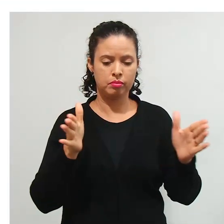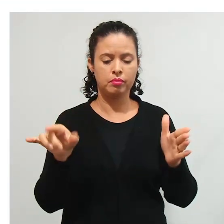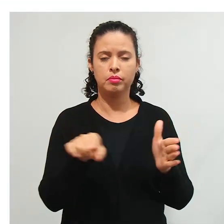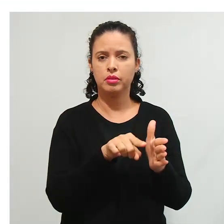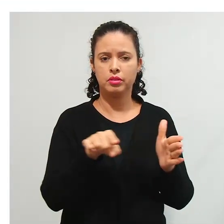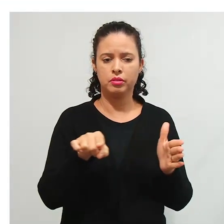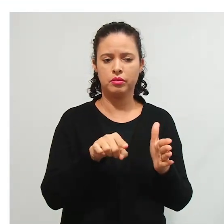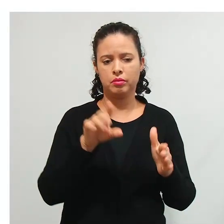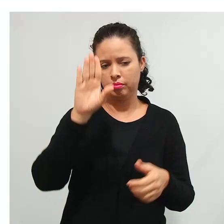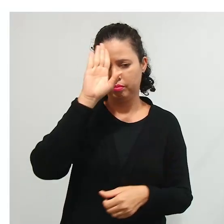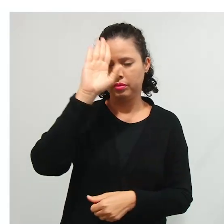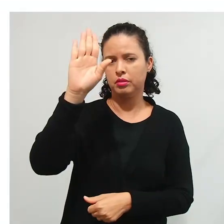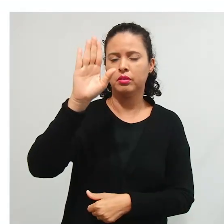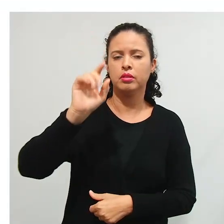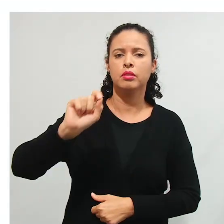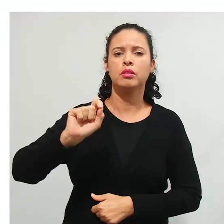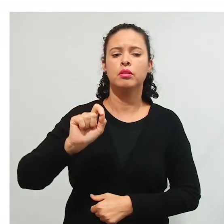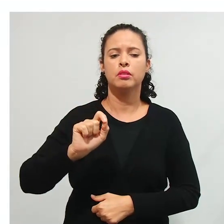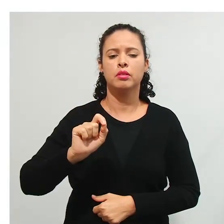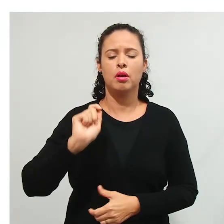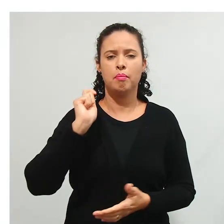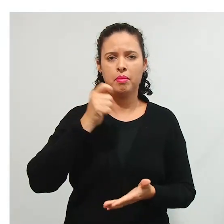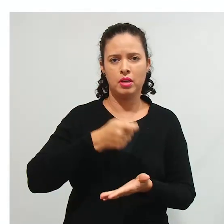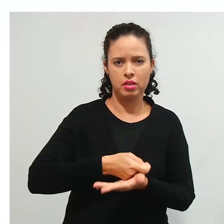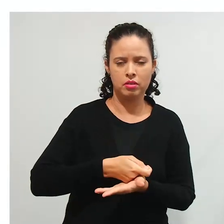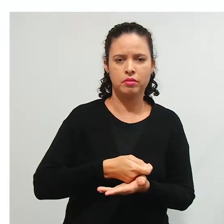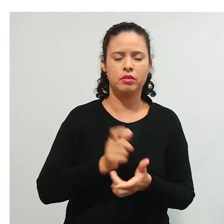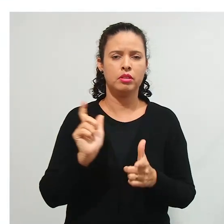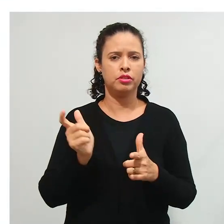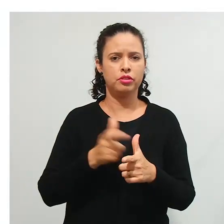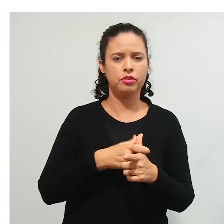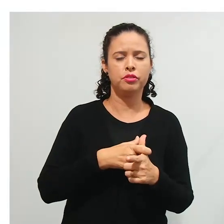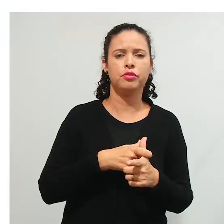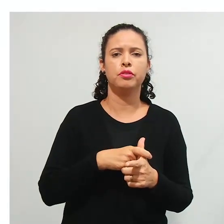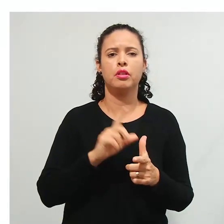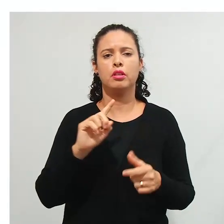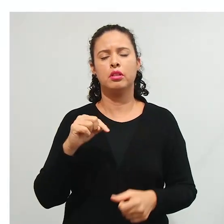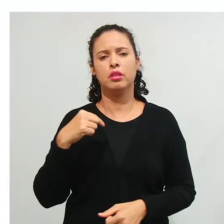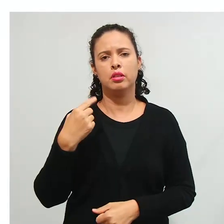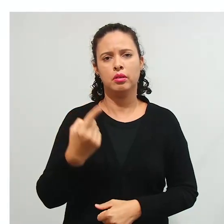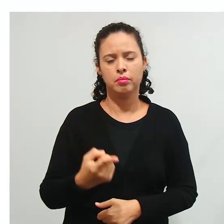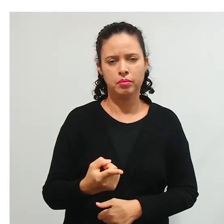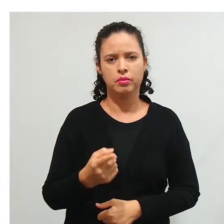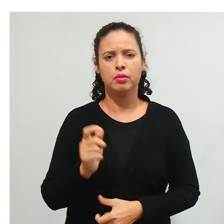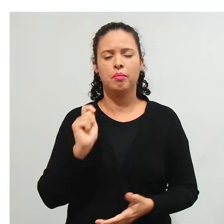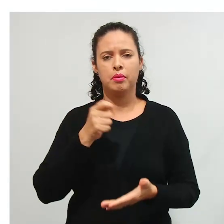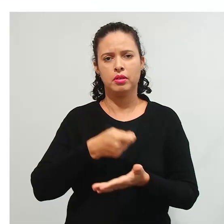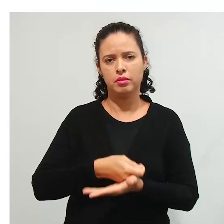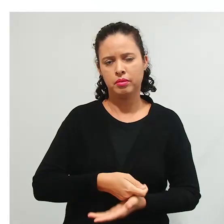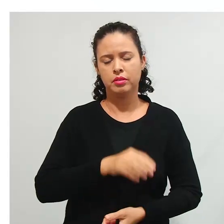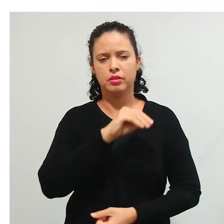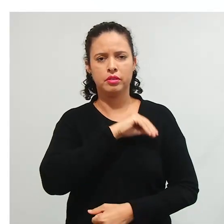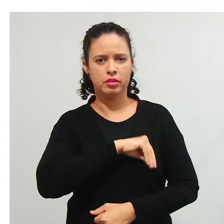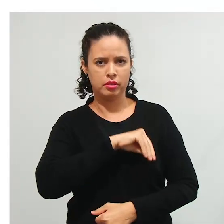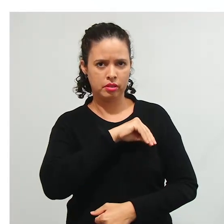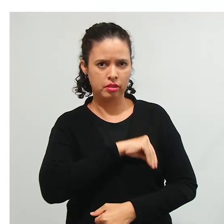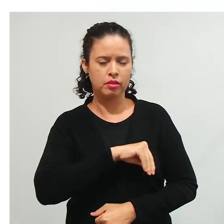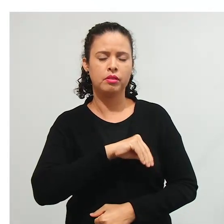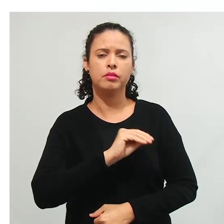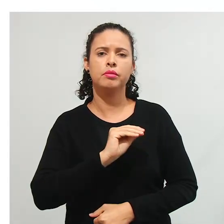período. Então, prioridade é o quê? Pagamento da dívida, depois nós temos pagamento de